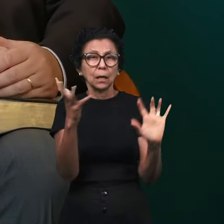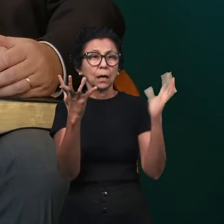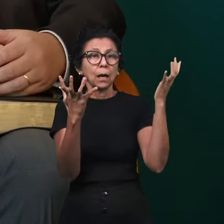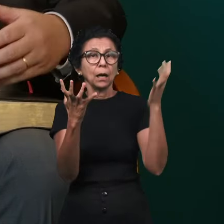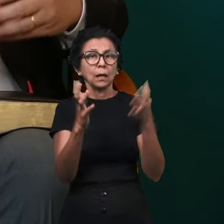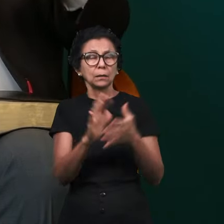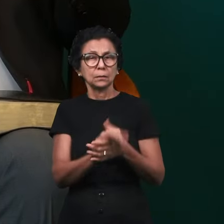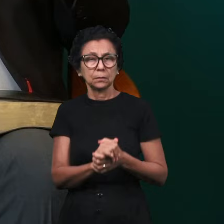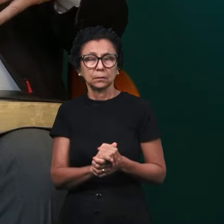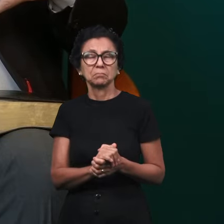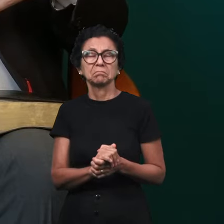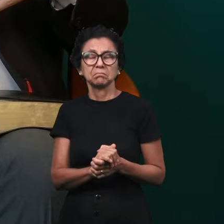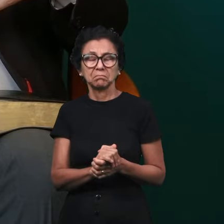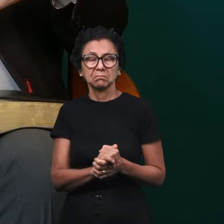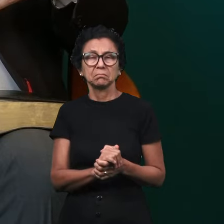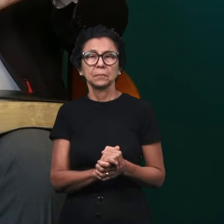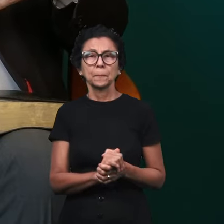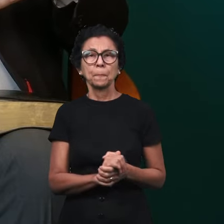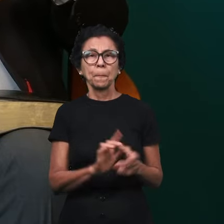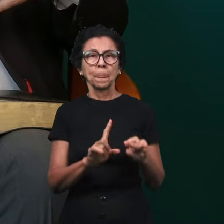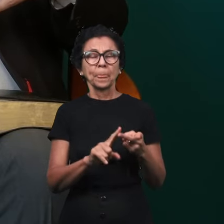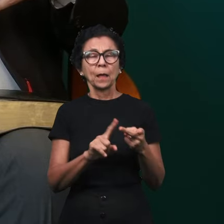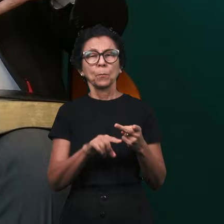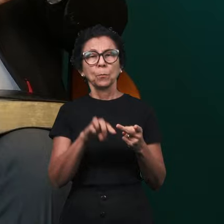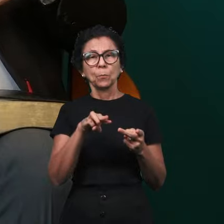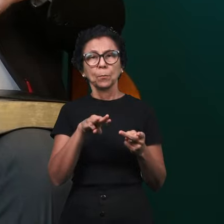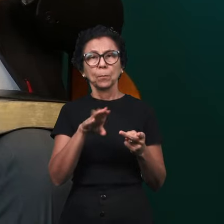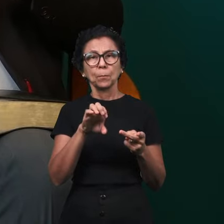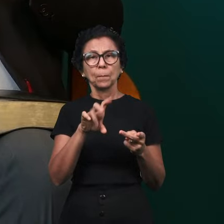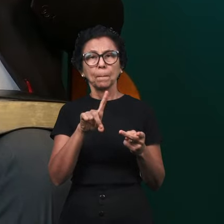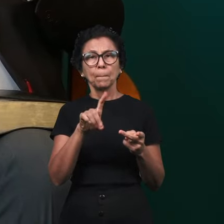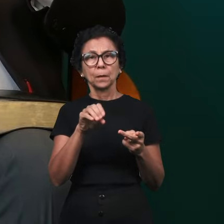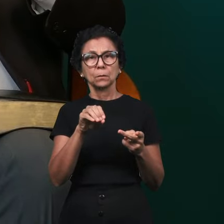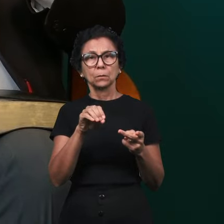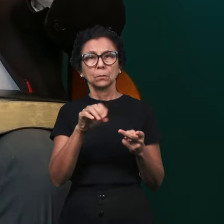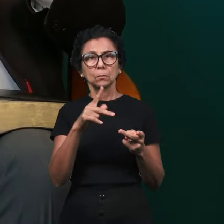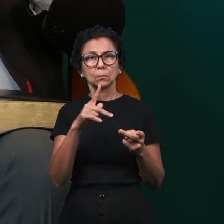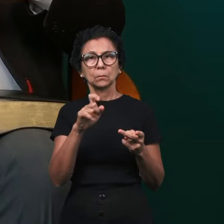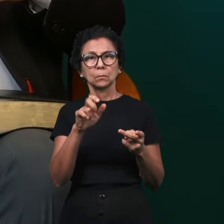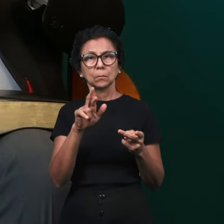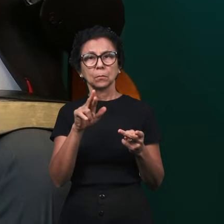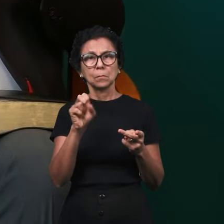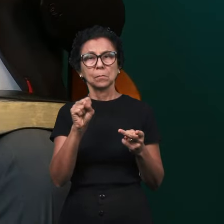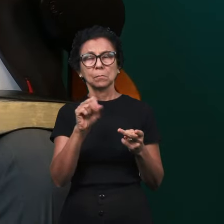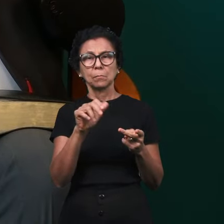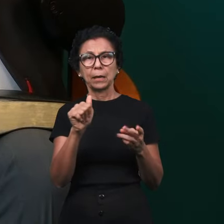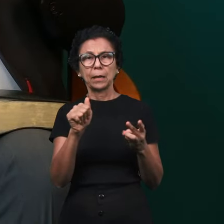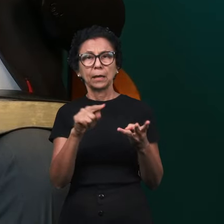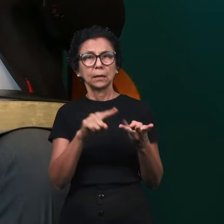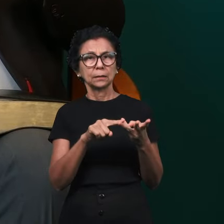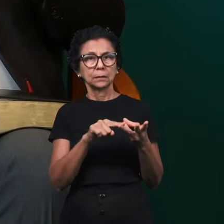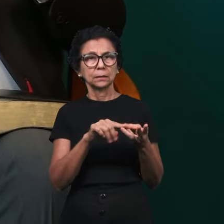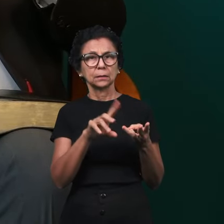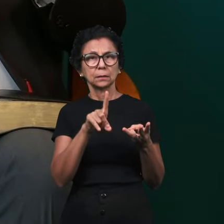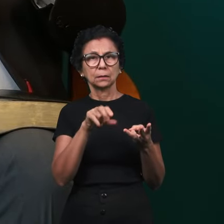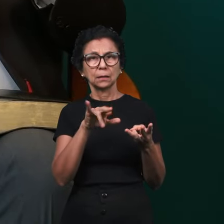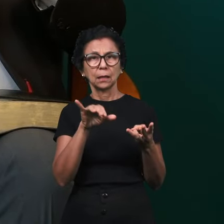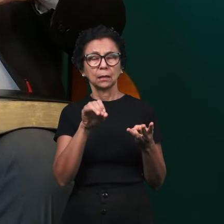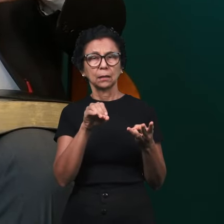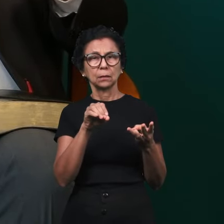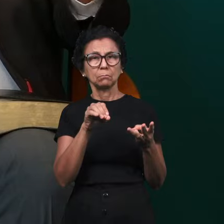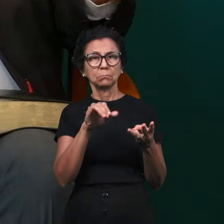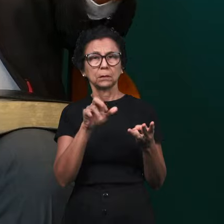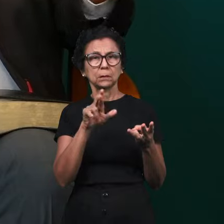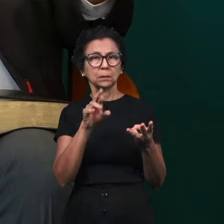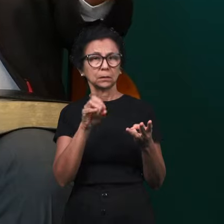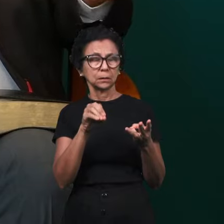antigo. Depois veio o reino medo-persa, com Dario, com Ciro. Depois veio o reino da Grego. Grécia, o reino